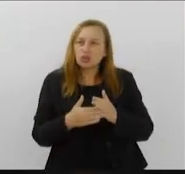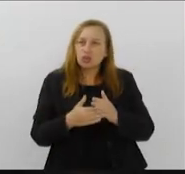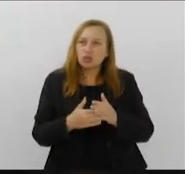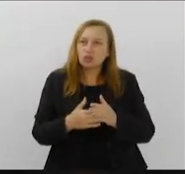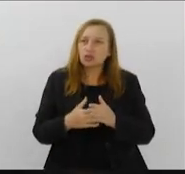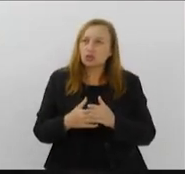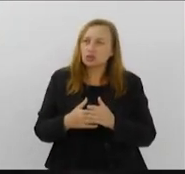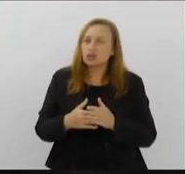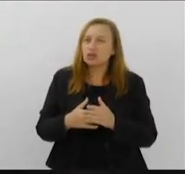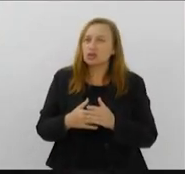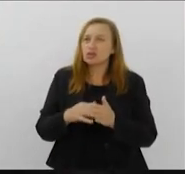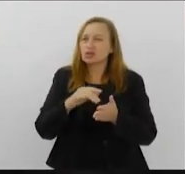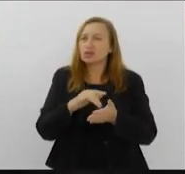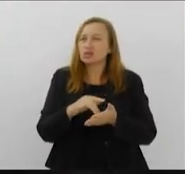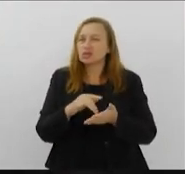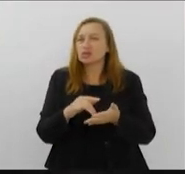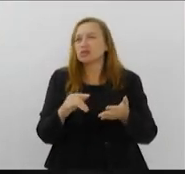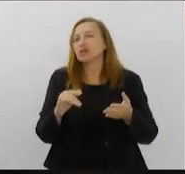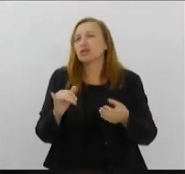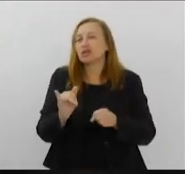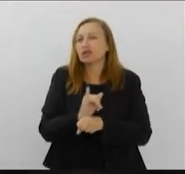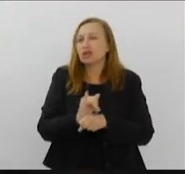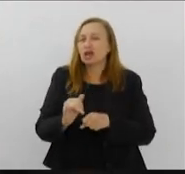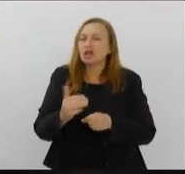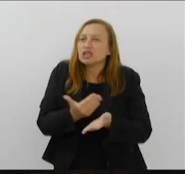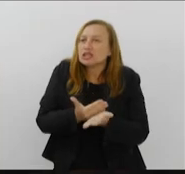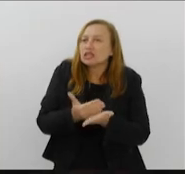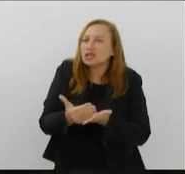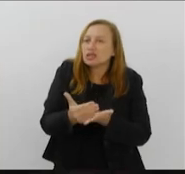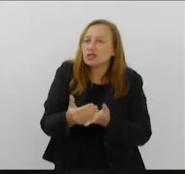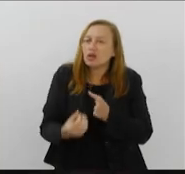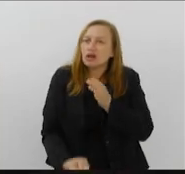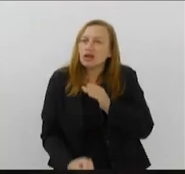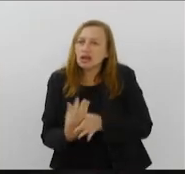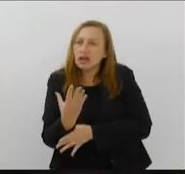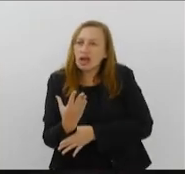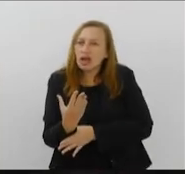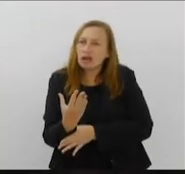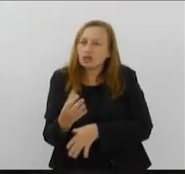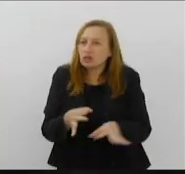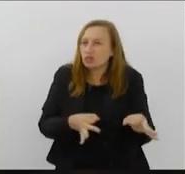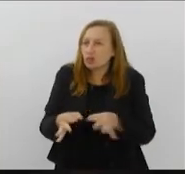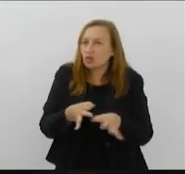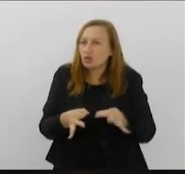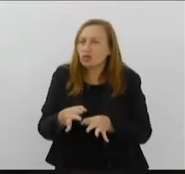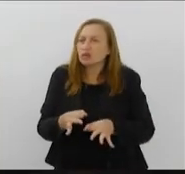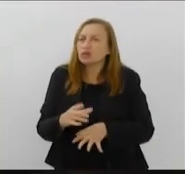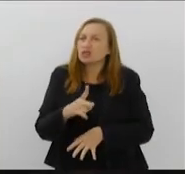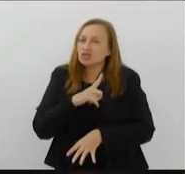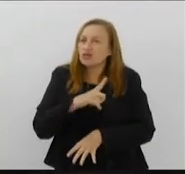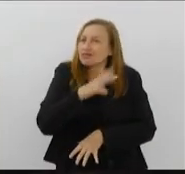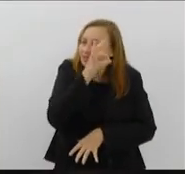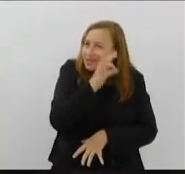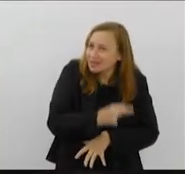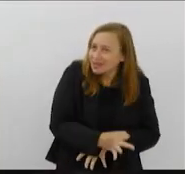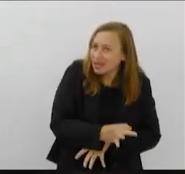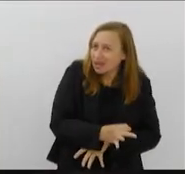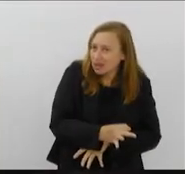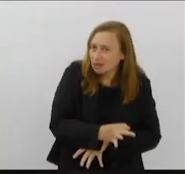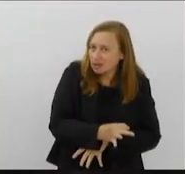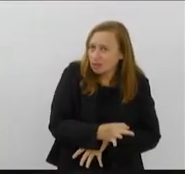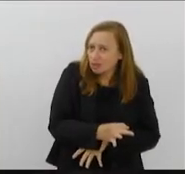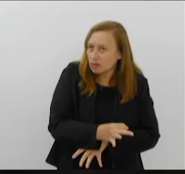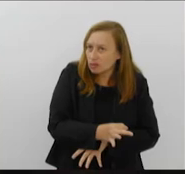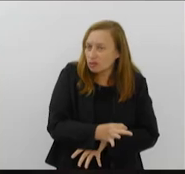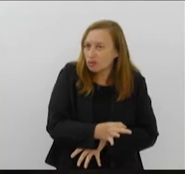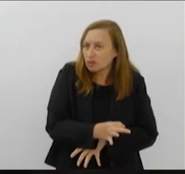tudo mais, a gente, inclusive, começou a construir o nosso programa quando a gente tivesse, de fato, aquilo